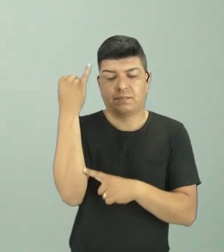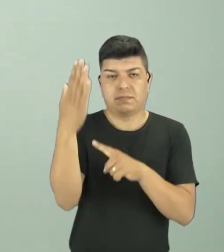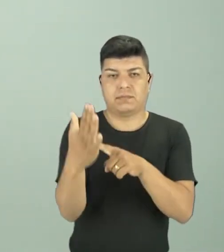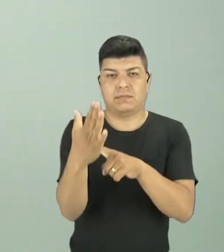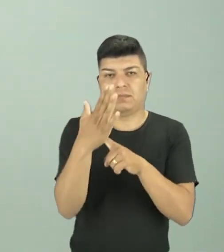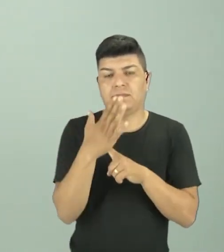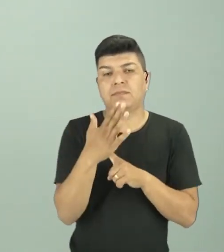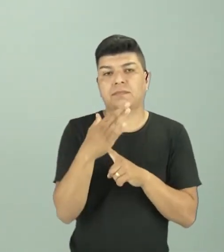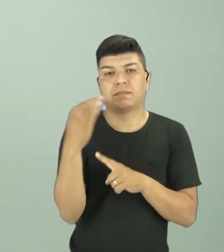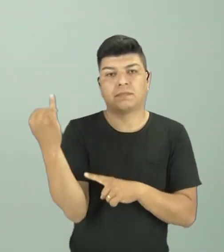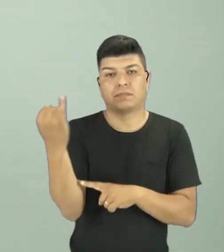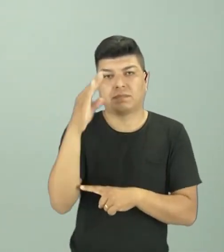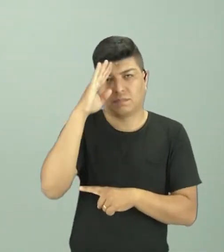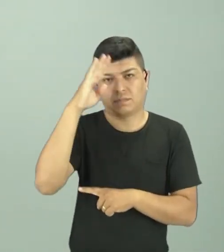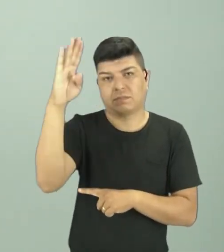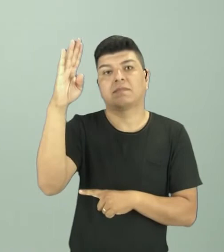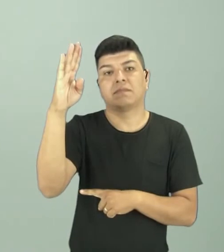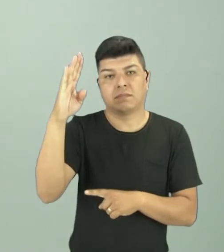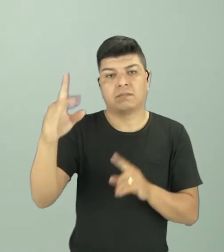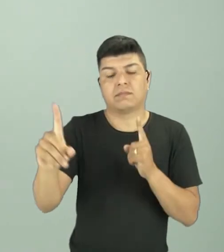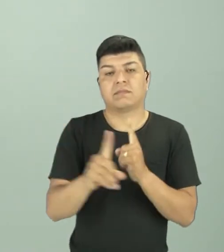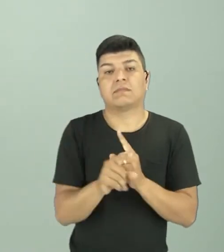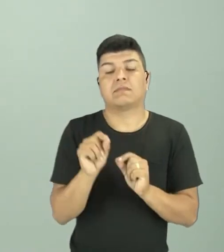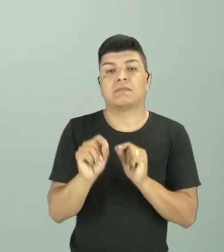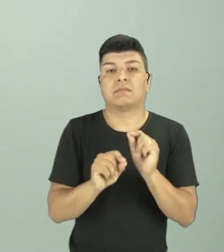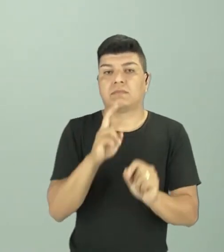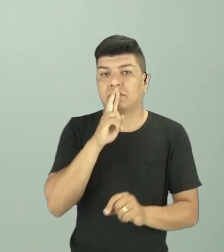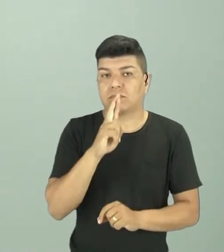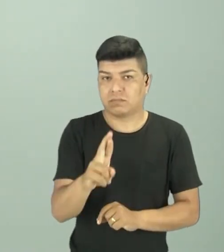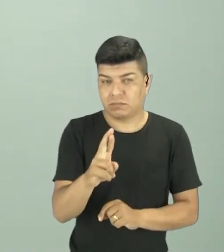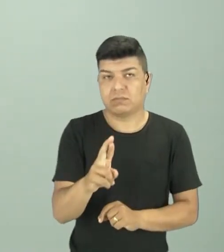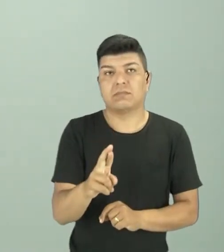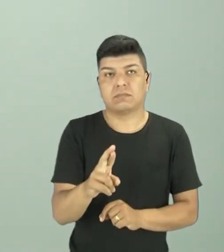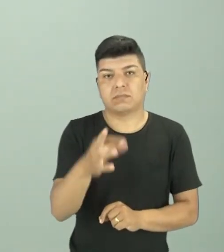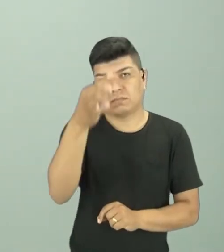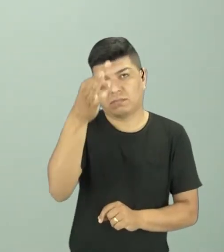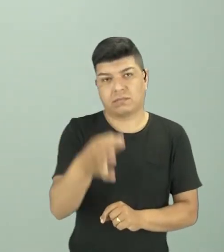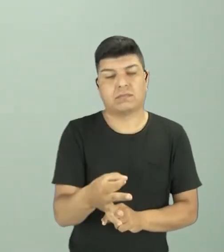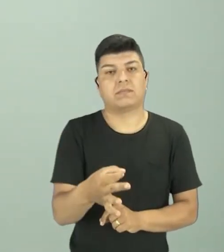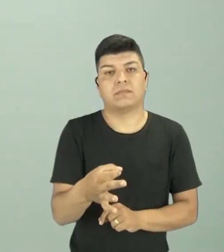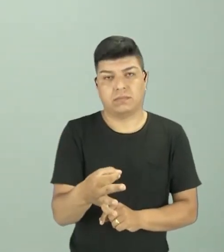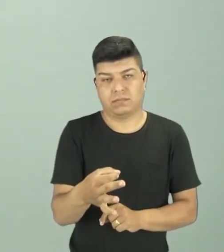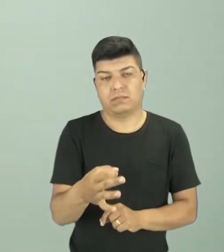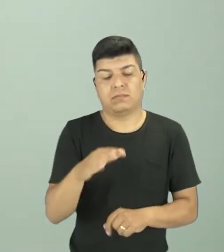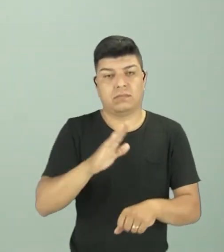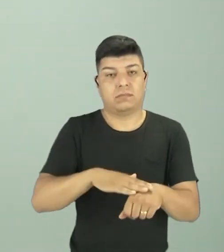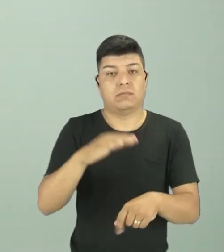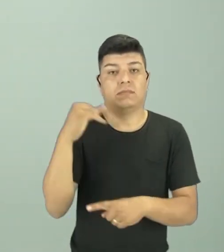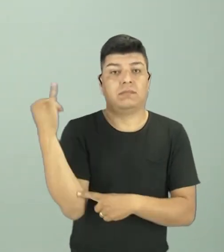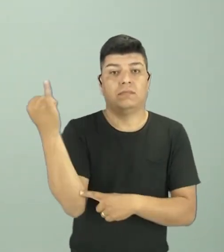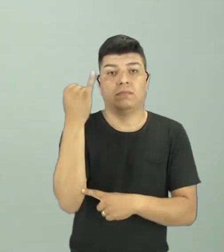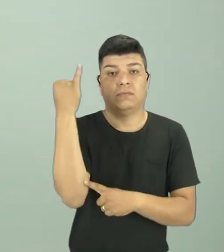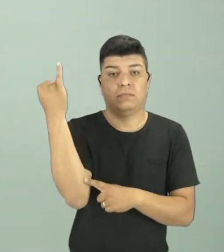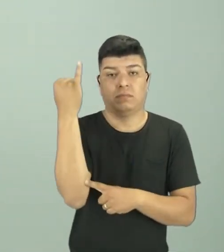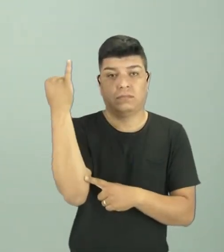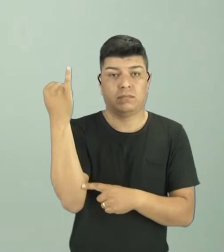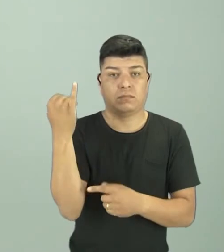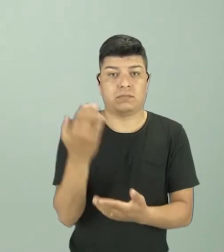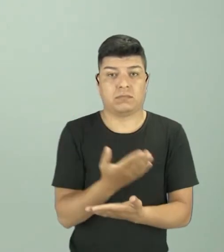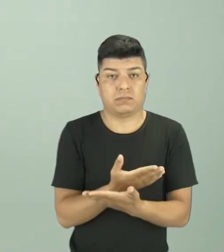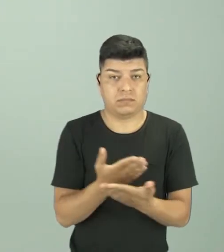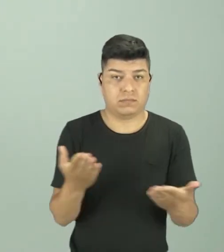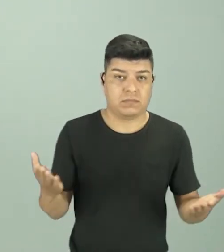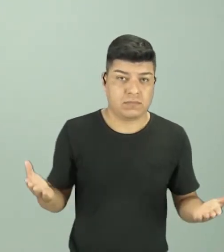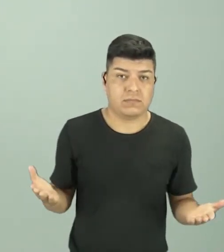e riquíssimos para nós encontrarmos ali a resposta correta. E o mais importante, pessoal,